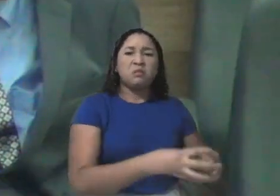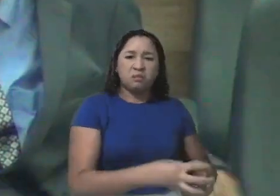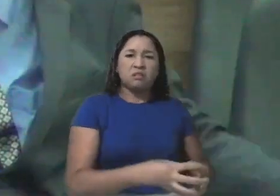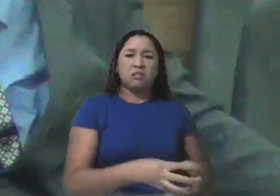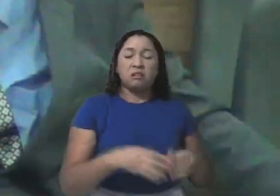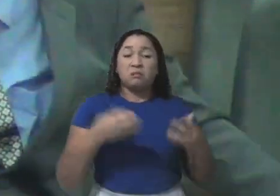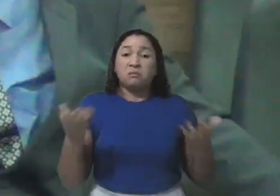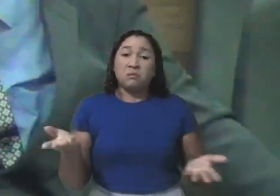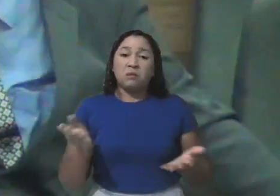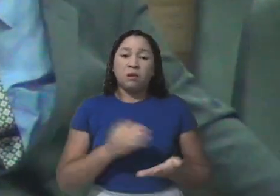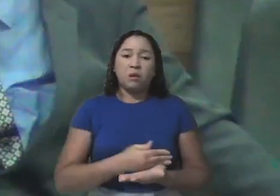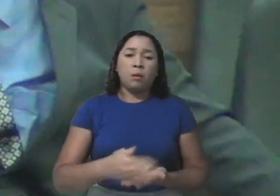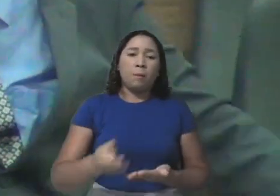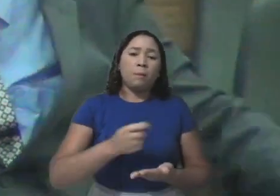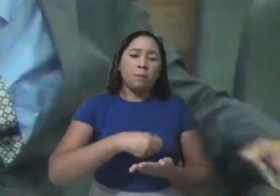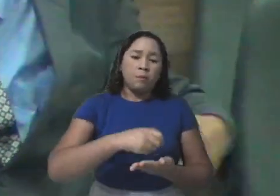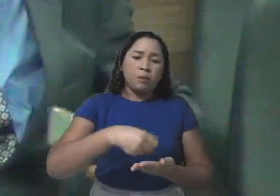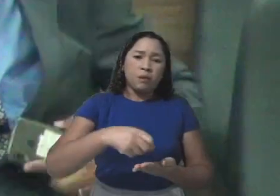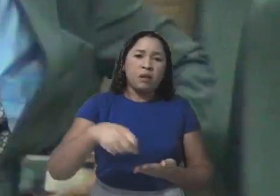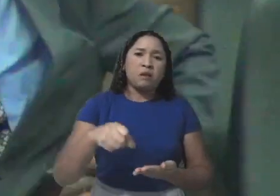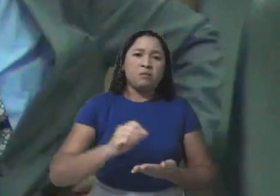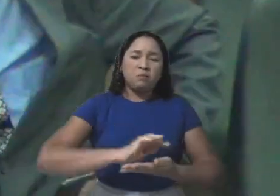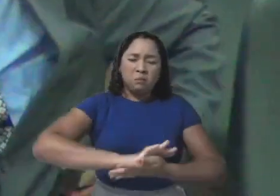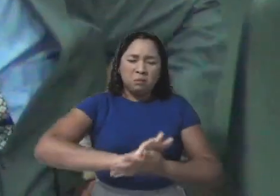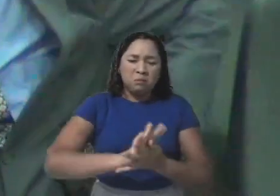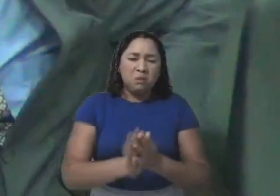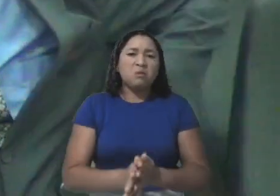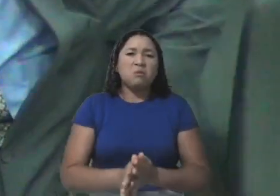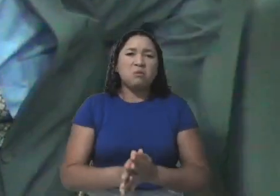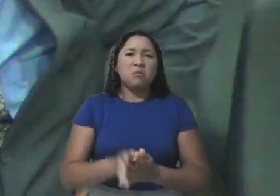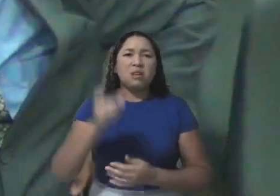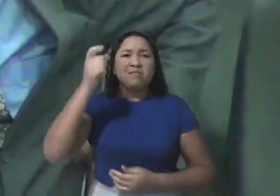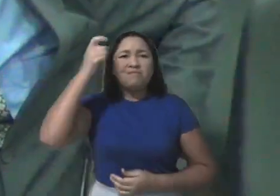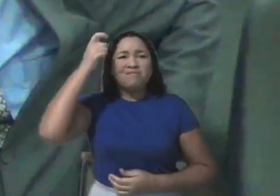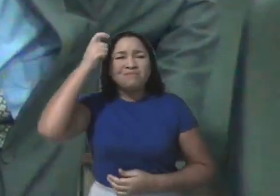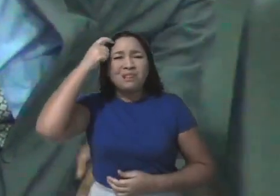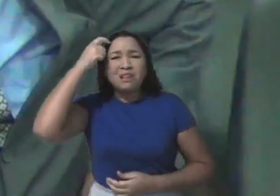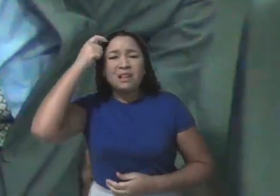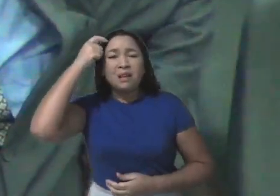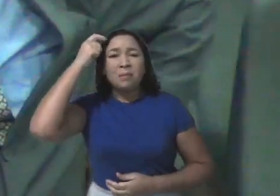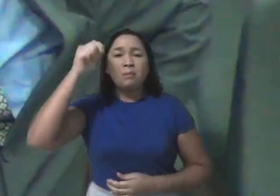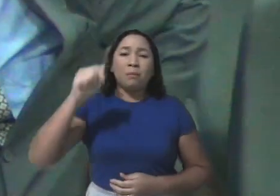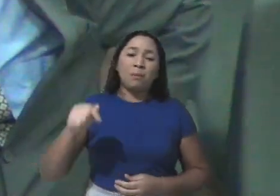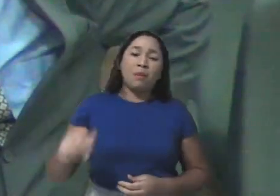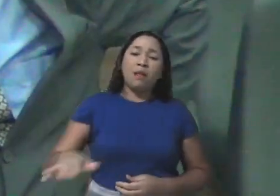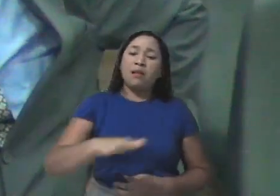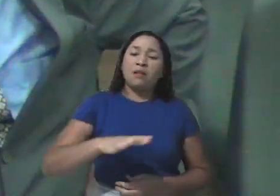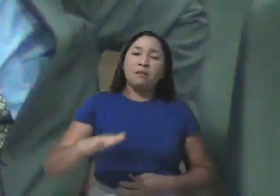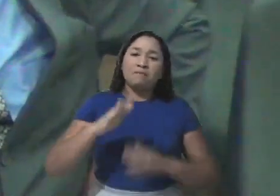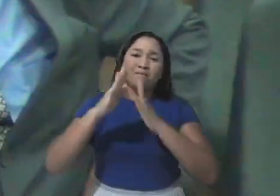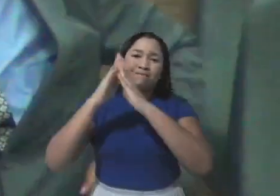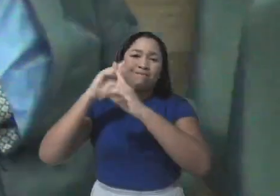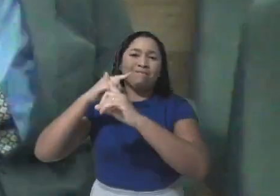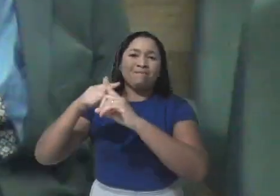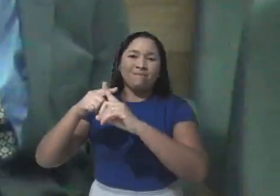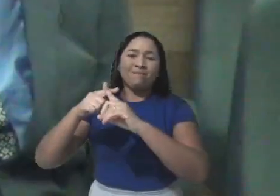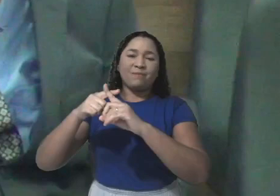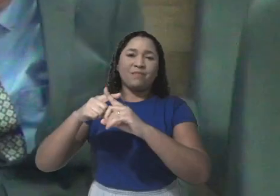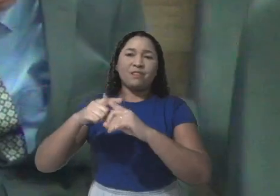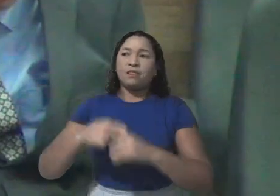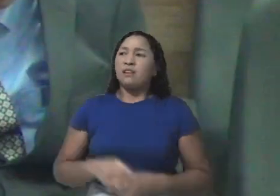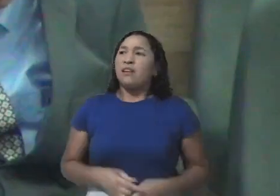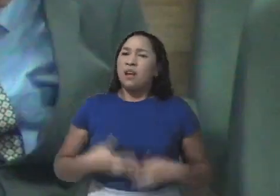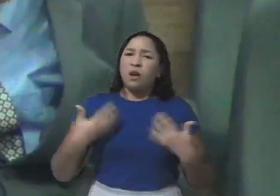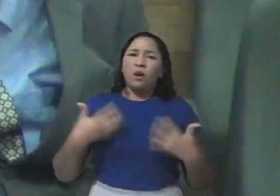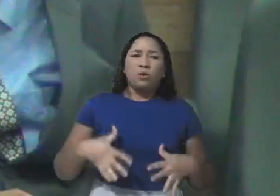cartas destruindo esse entendimento gnóstico no meio da igreja. E a situação ficou tão